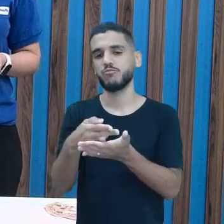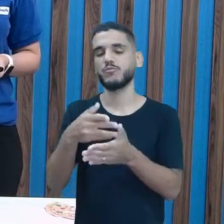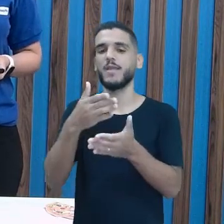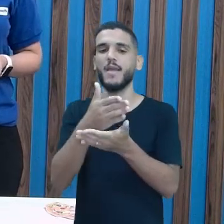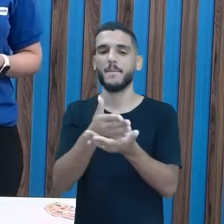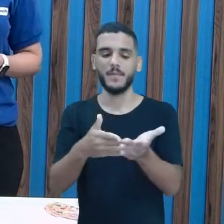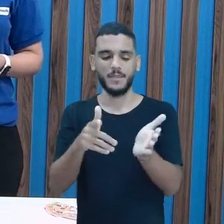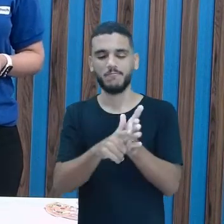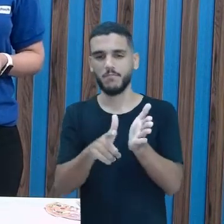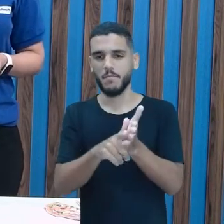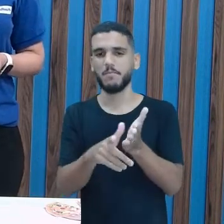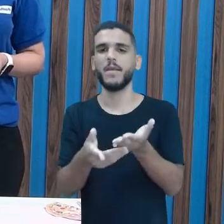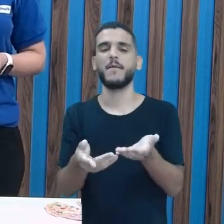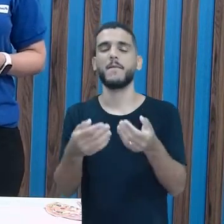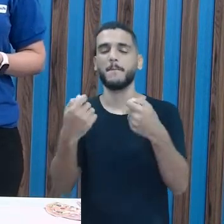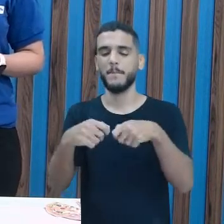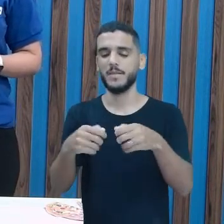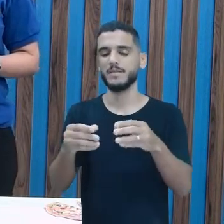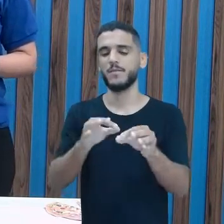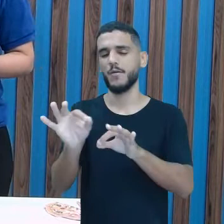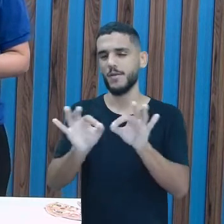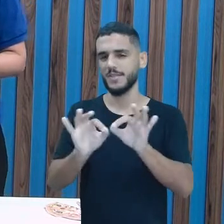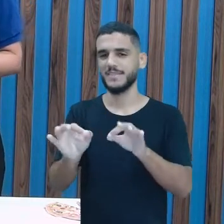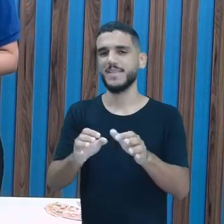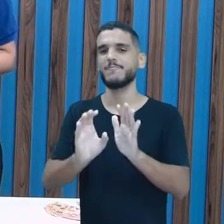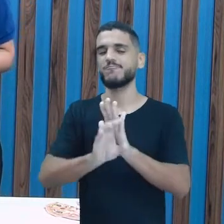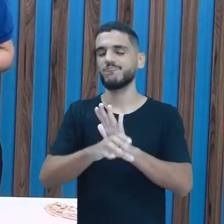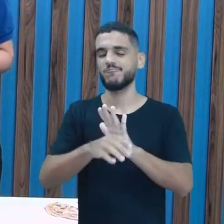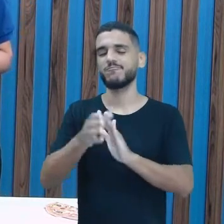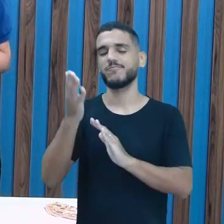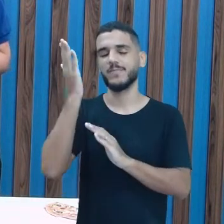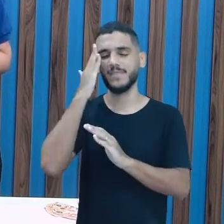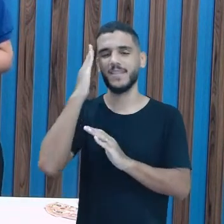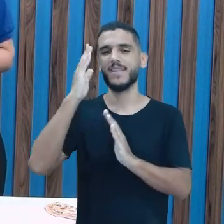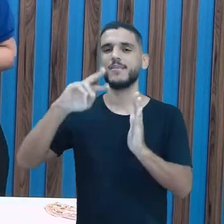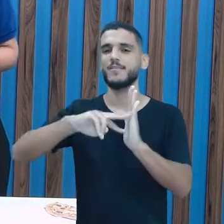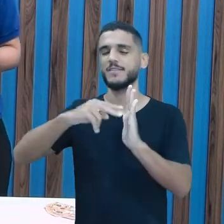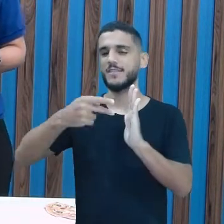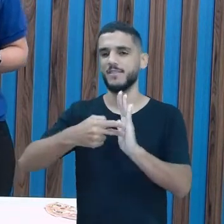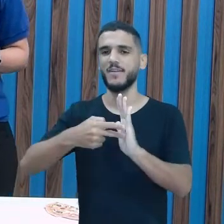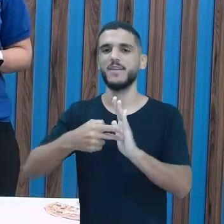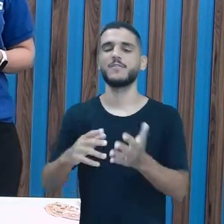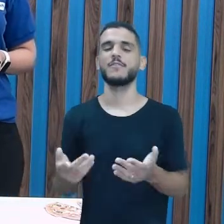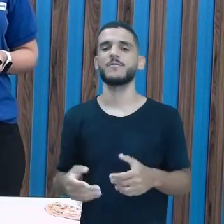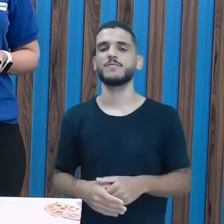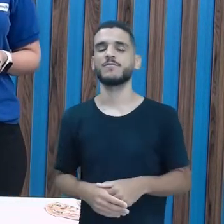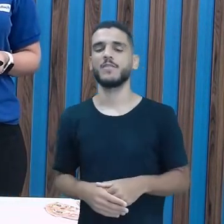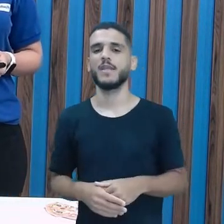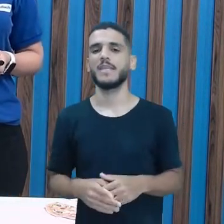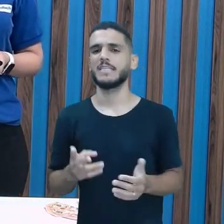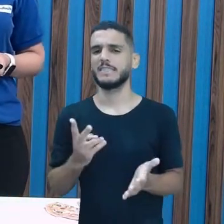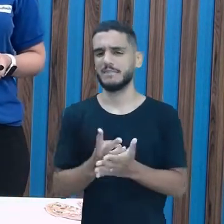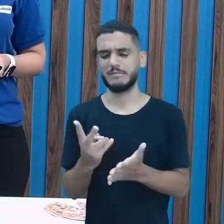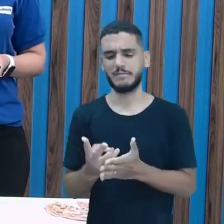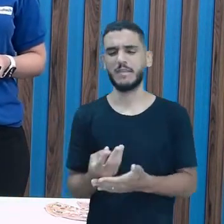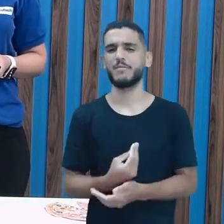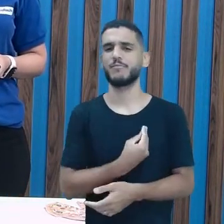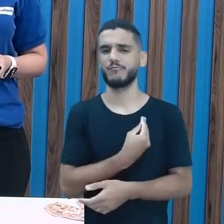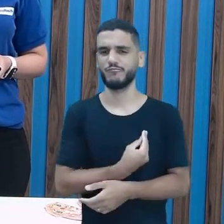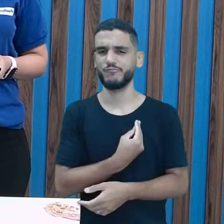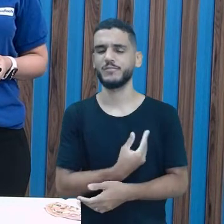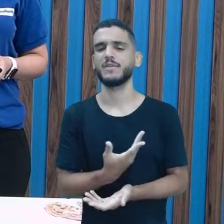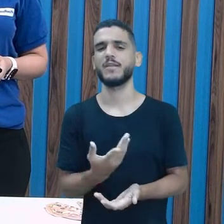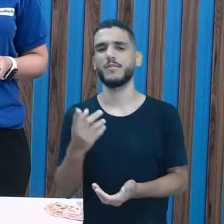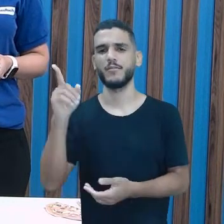para recortar. Então, são esses conceitos que a gente tem que entender o significado e que está tão presente no nosso dia a